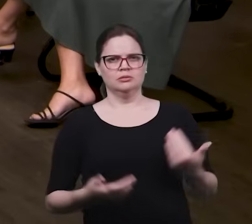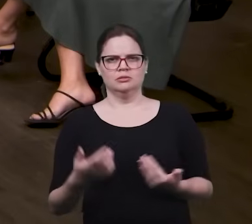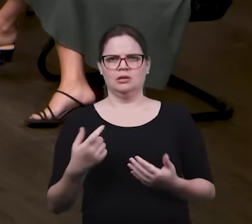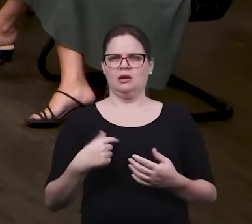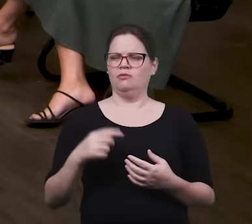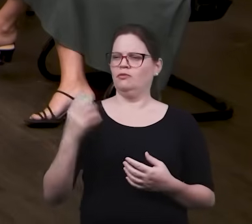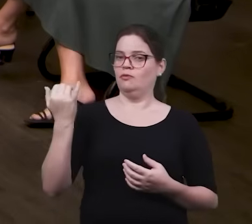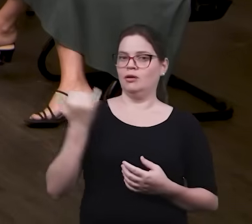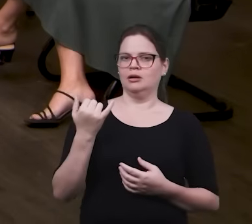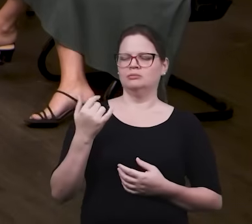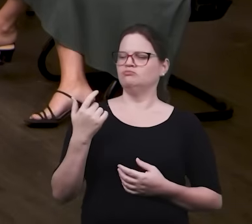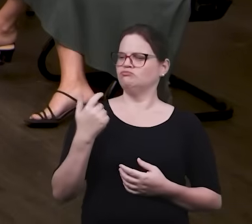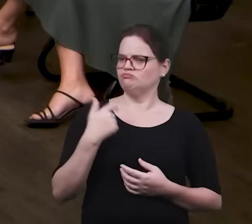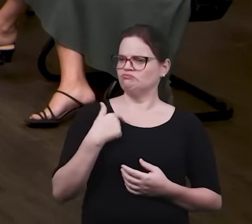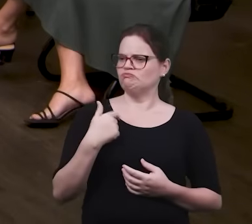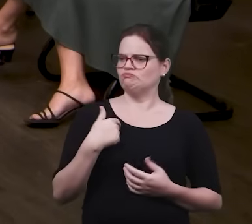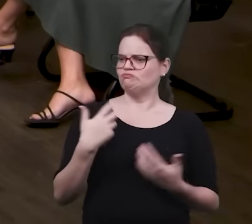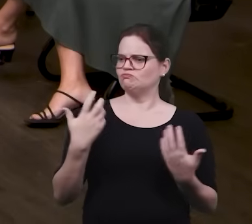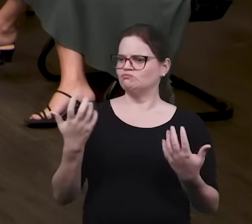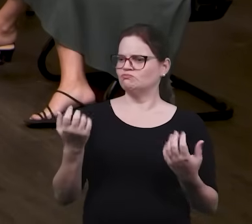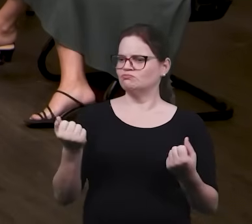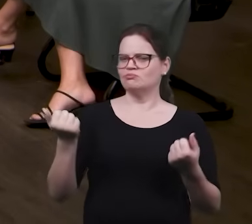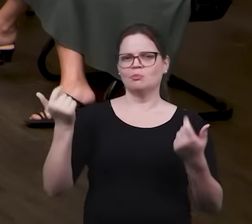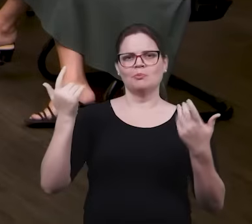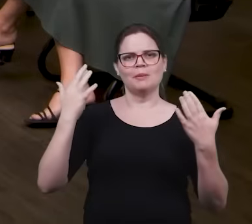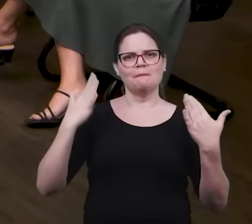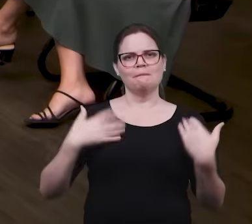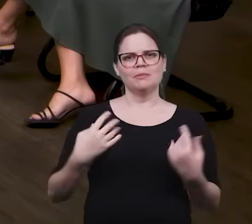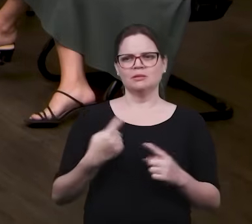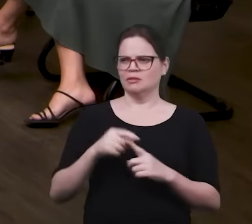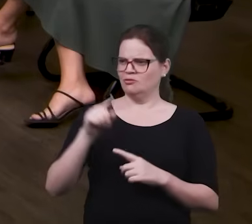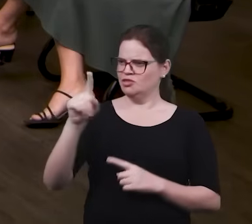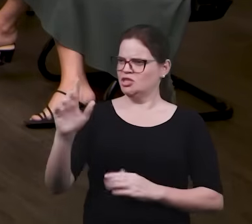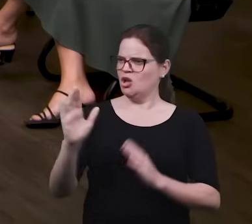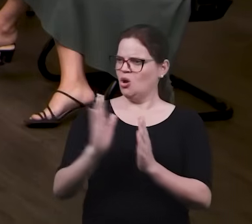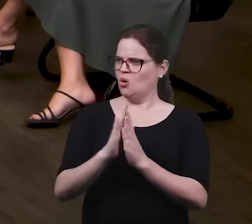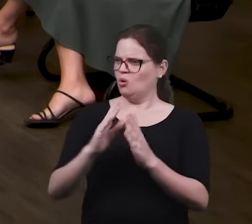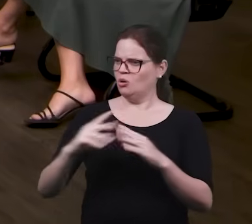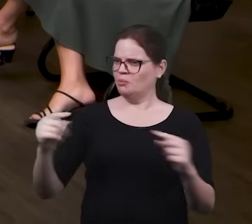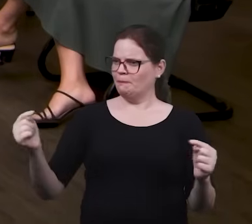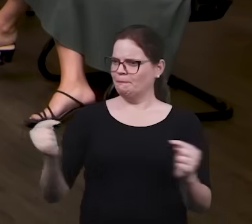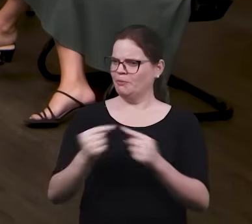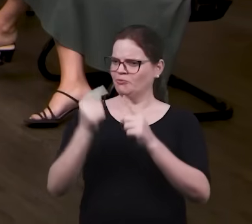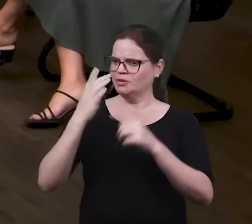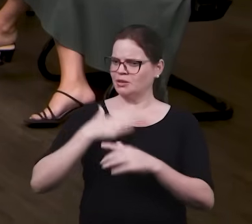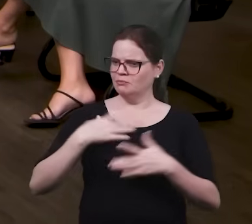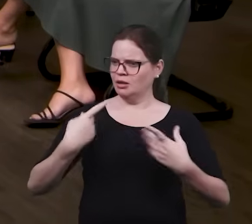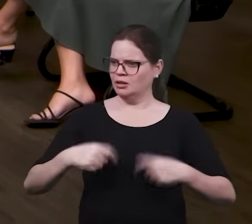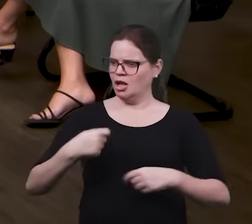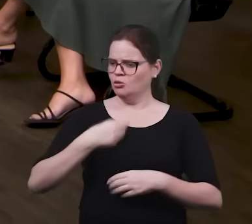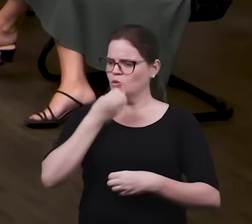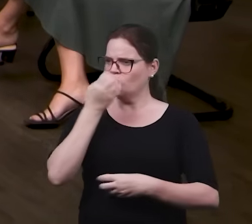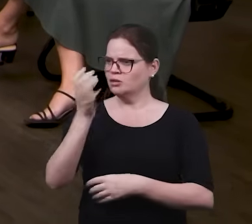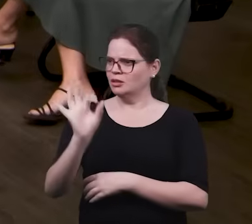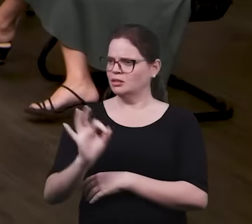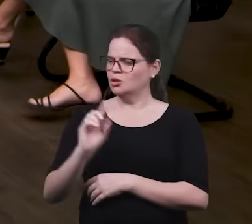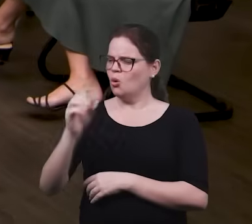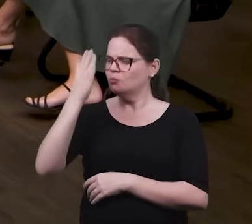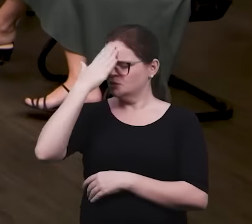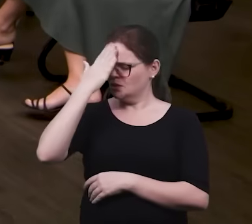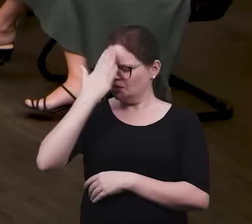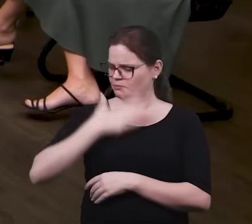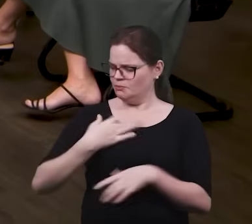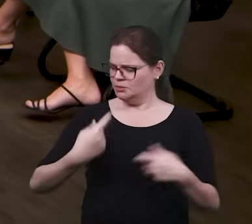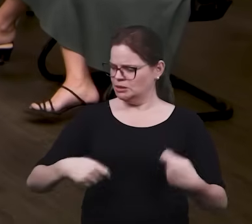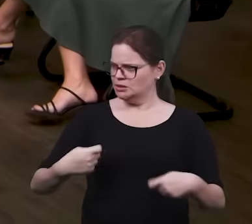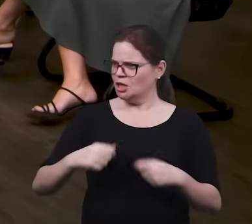recebi uma bênção, porque o irmão, ele orou exatamente naquilo que era a minha necessidade. Eu não tinha nem falado com ele. Não